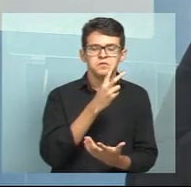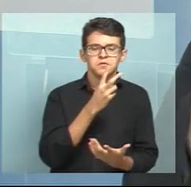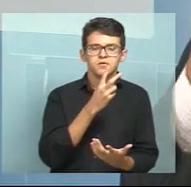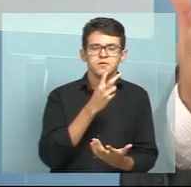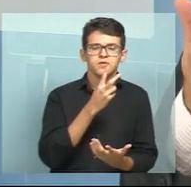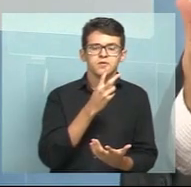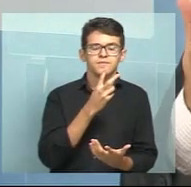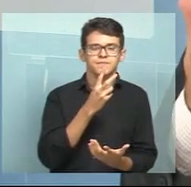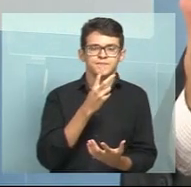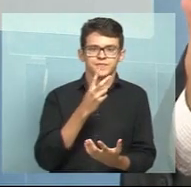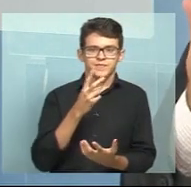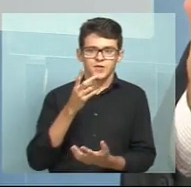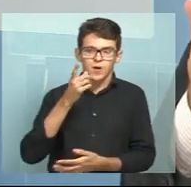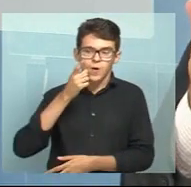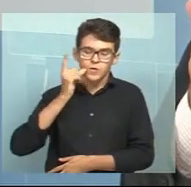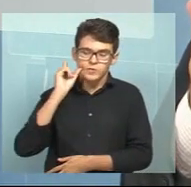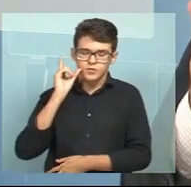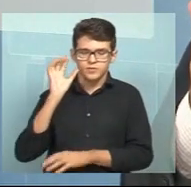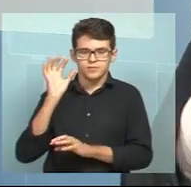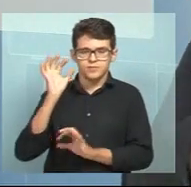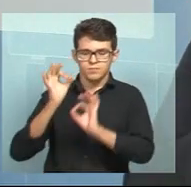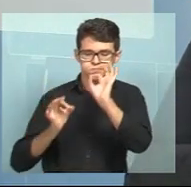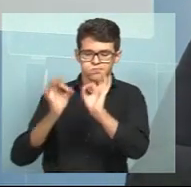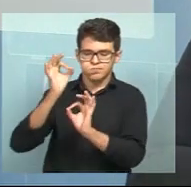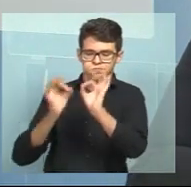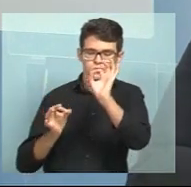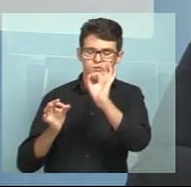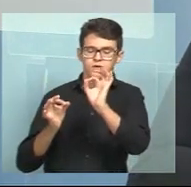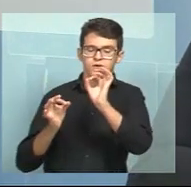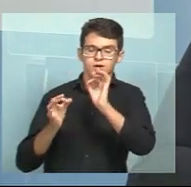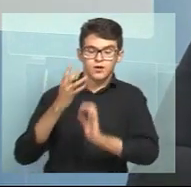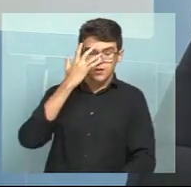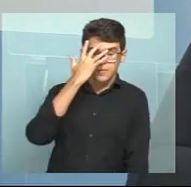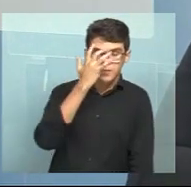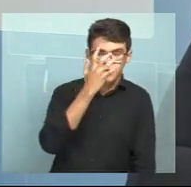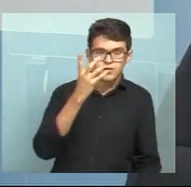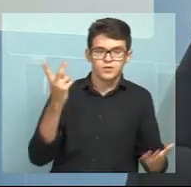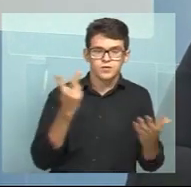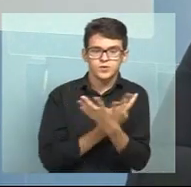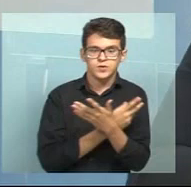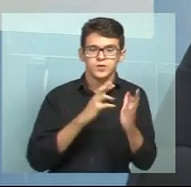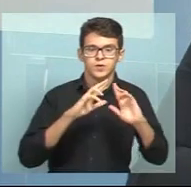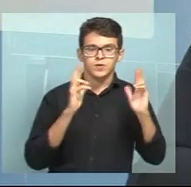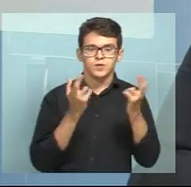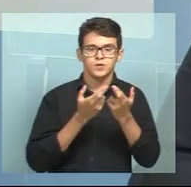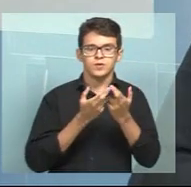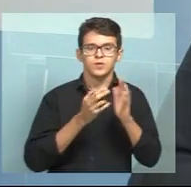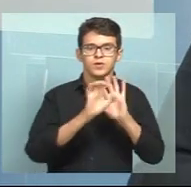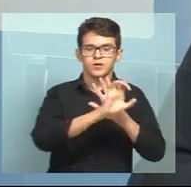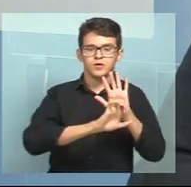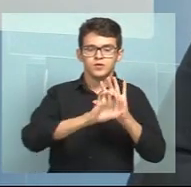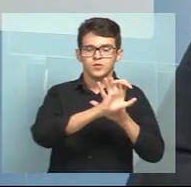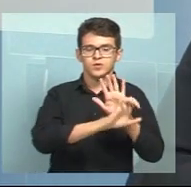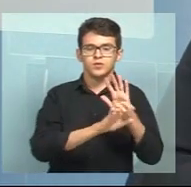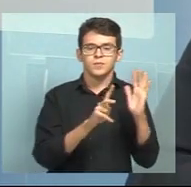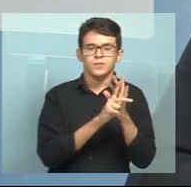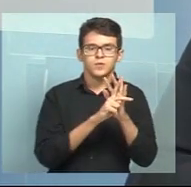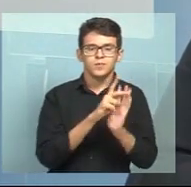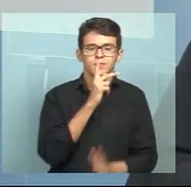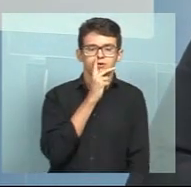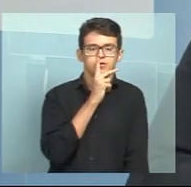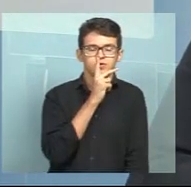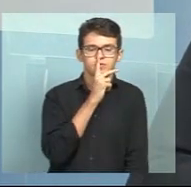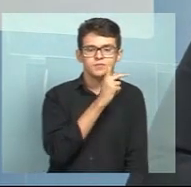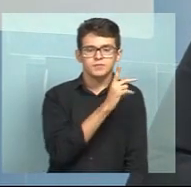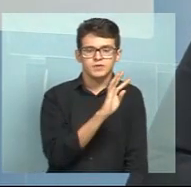Um dia depois do julgamento do presidente Lula, na reunião da executiva nacional do partido. E